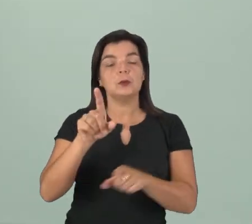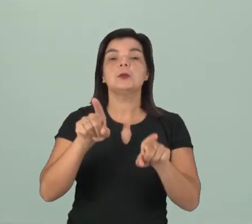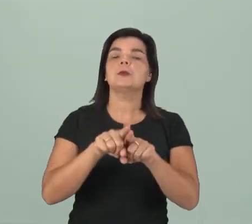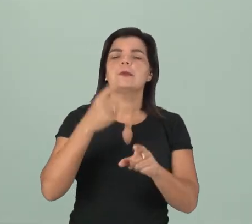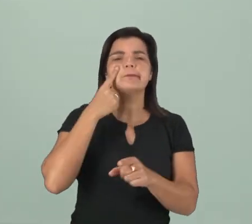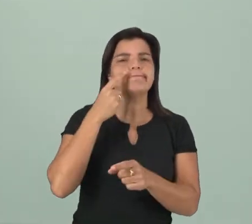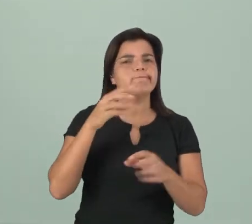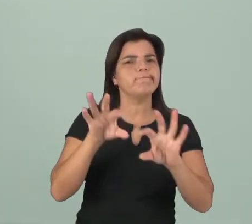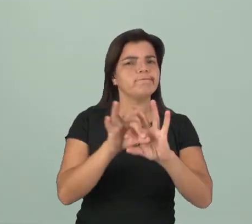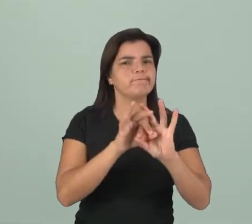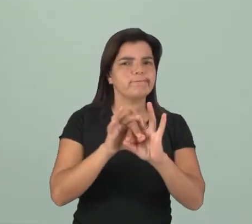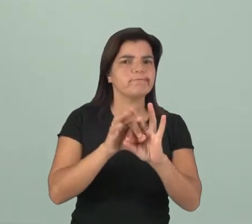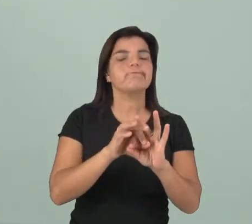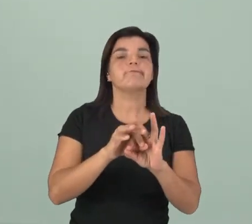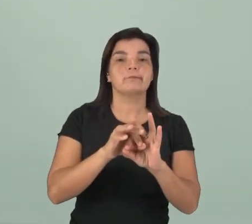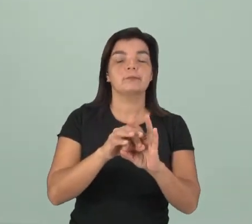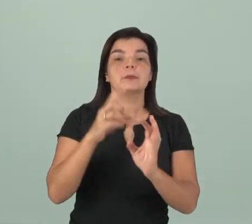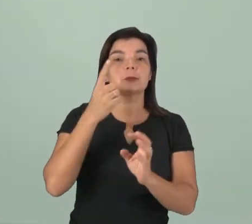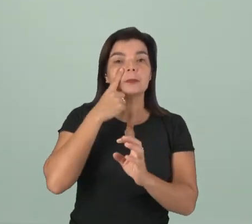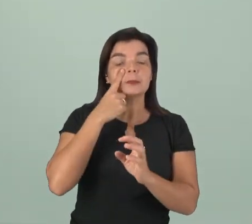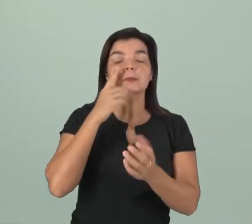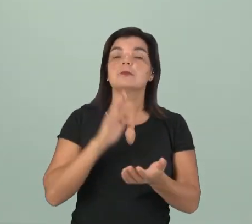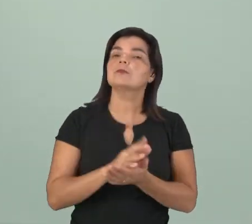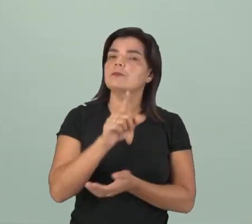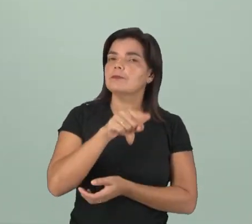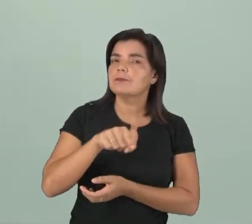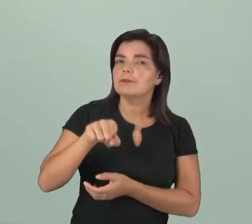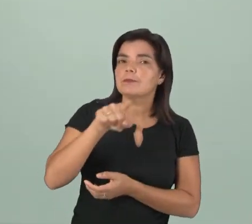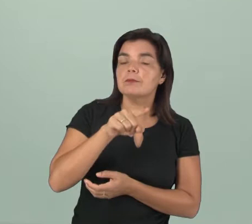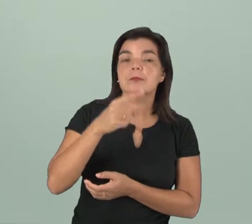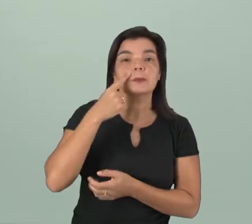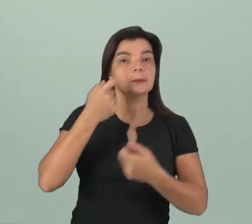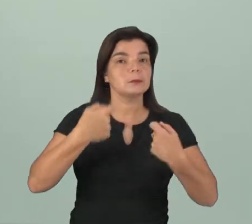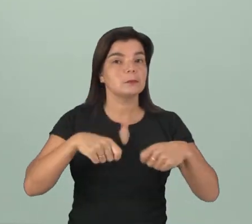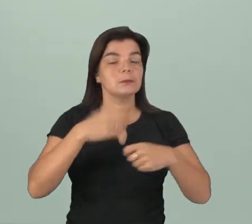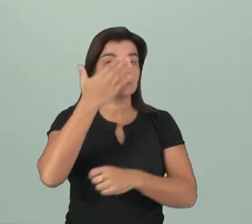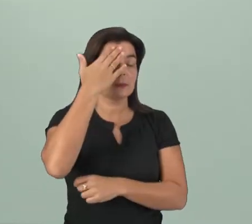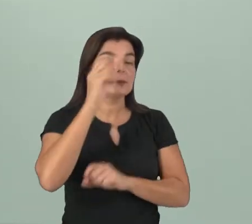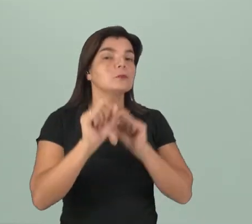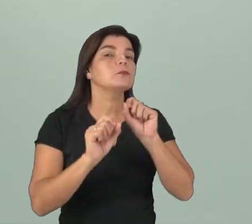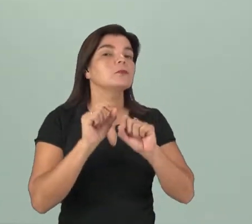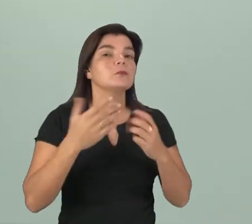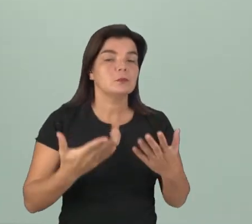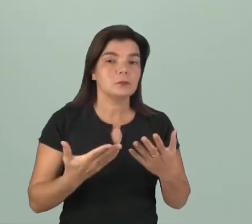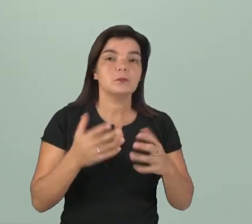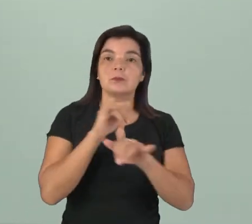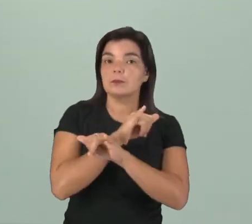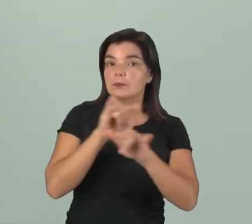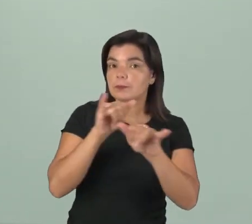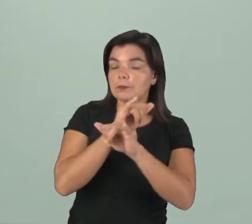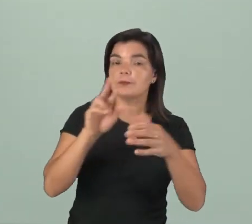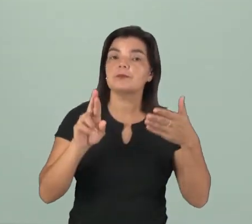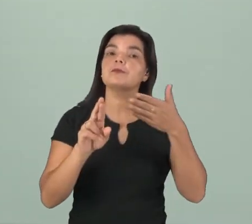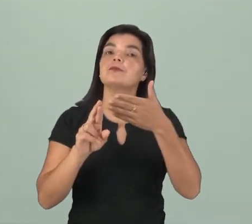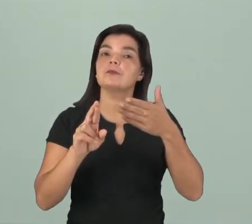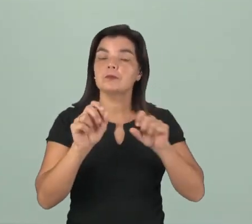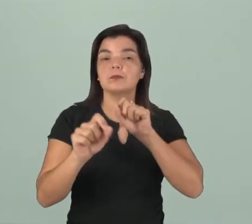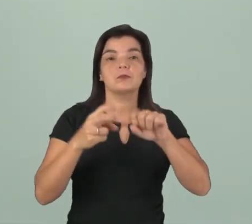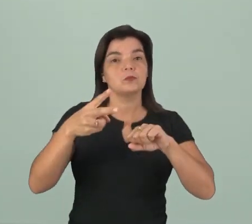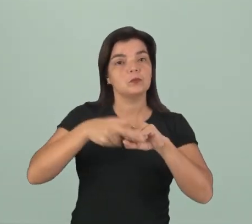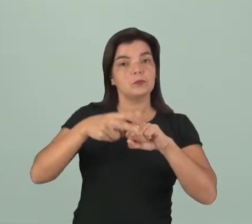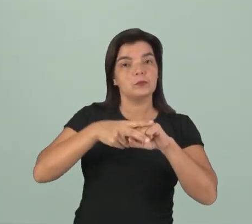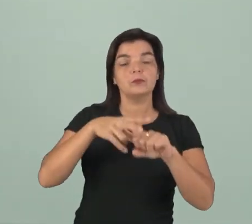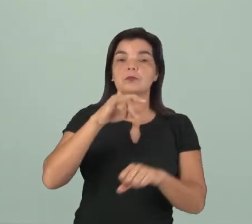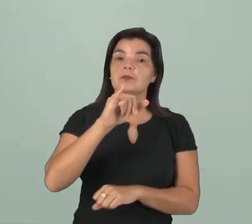poder fazer análise sintática, vocês vão precisar saber um pouco dessas informações referente a